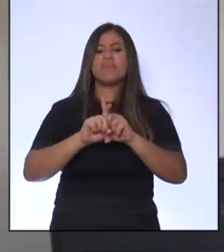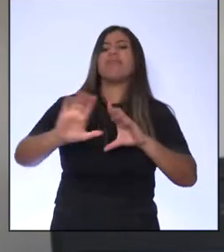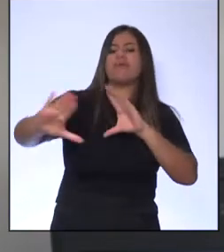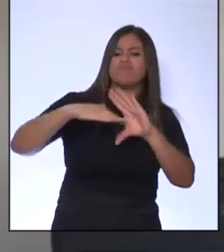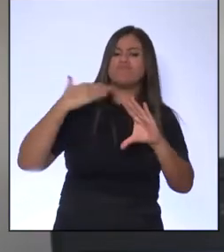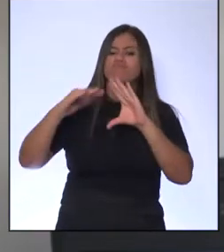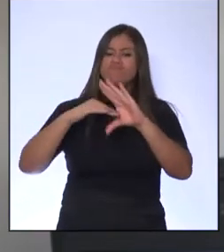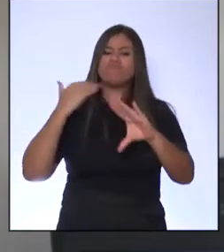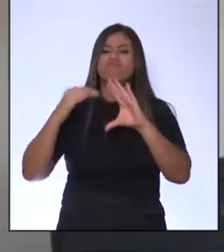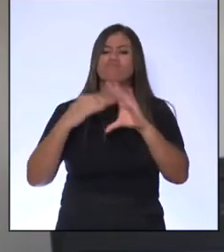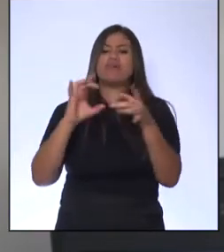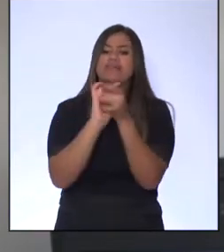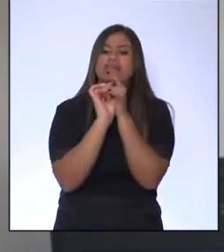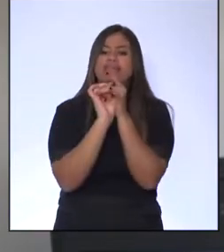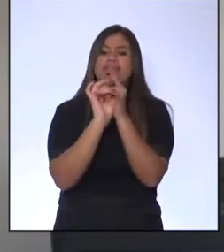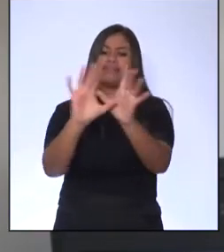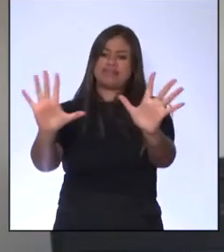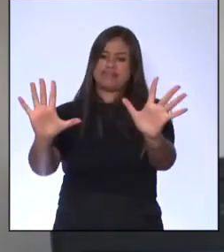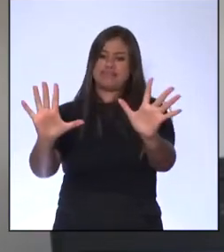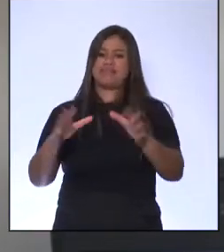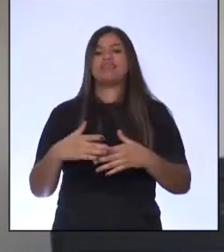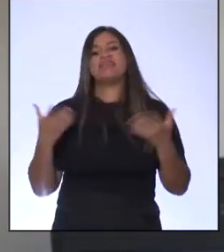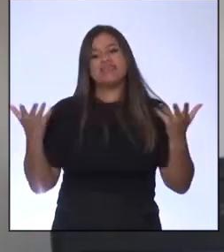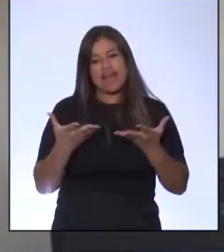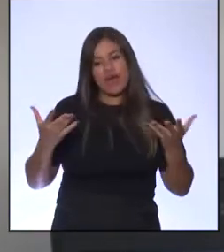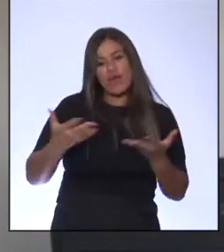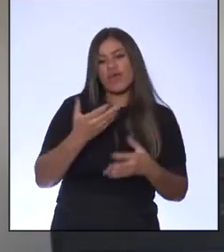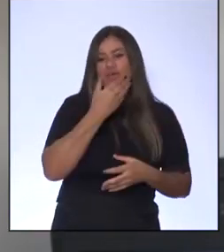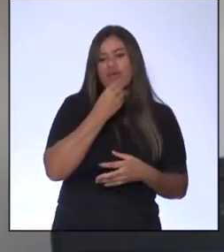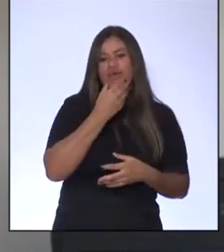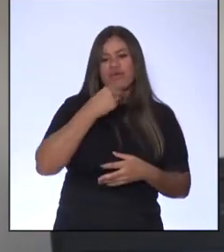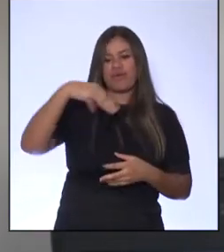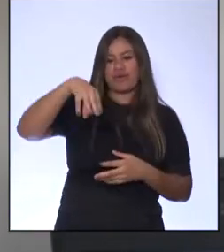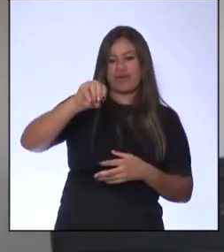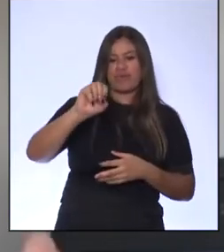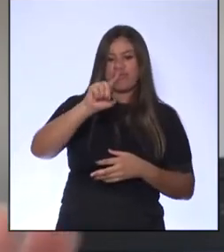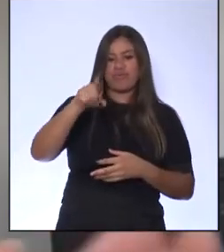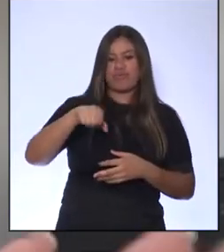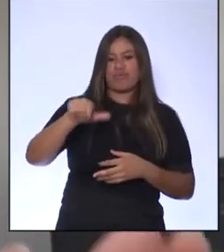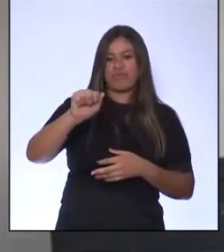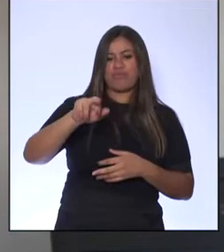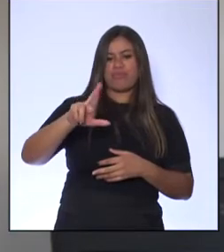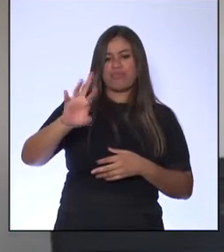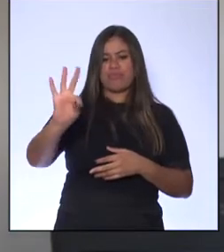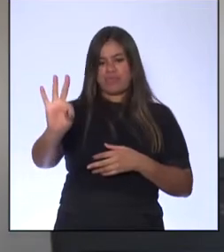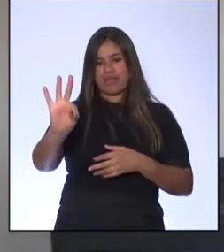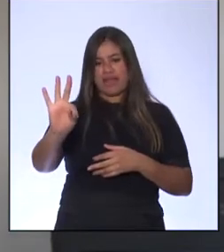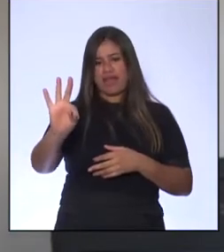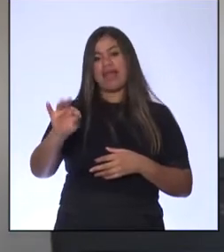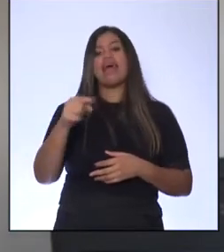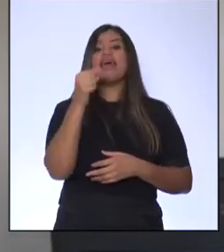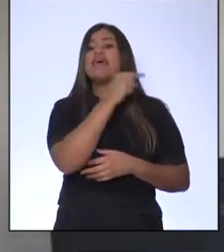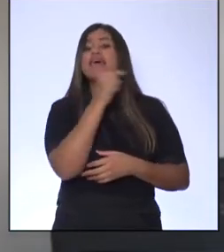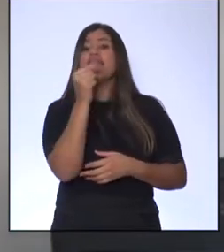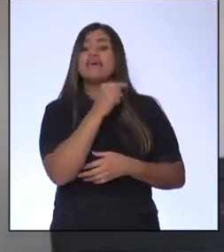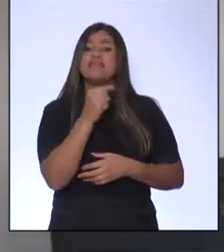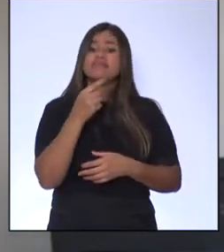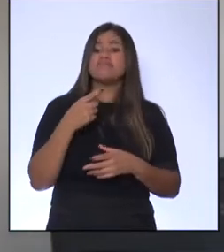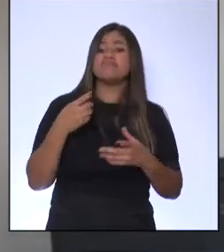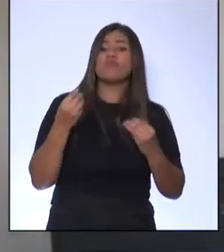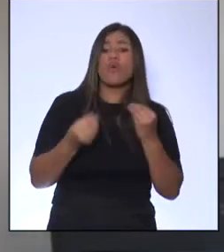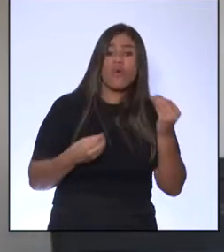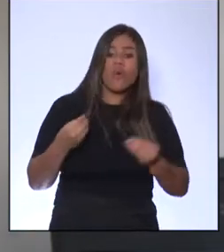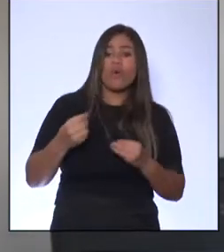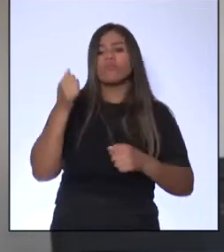e eu passo a palavra para você, Mozart. Você vai ter de 15 a 20 minutos para fazer a